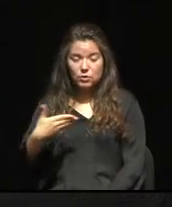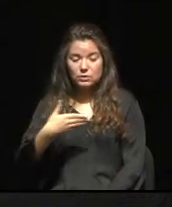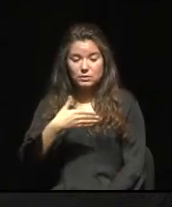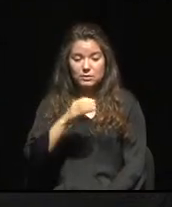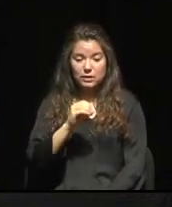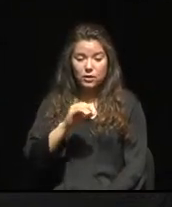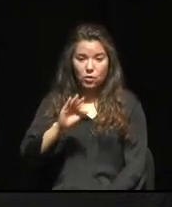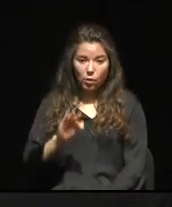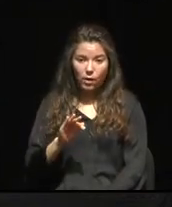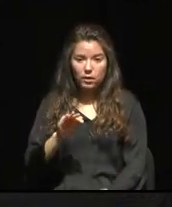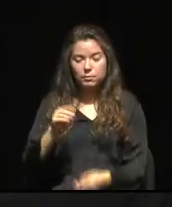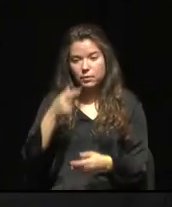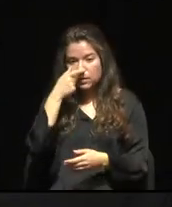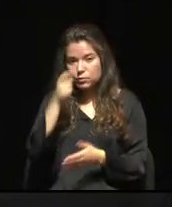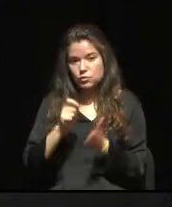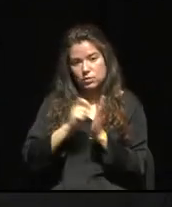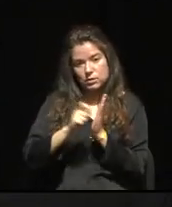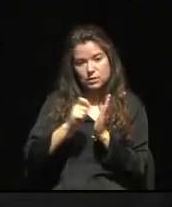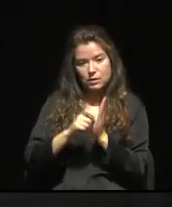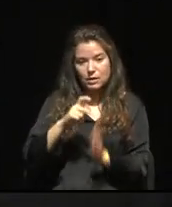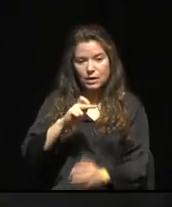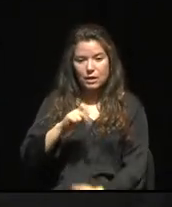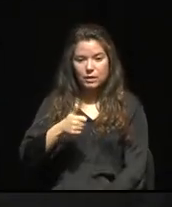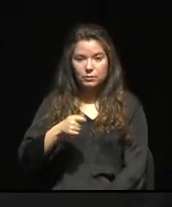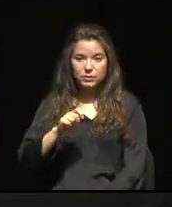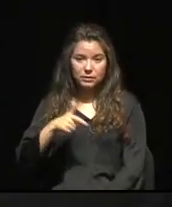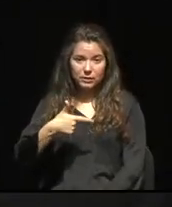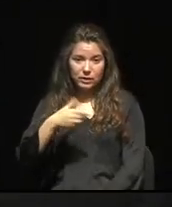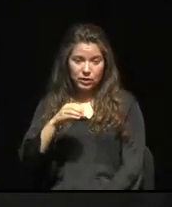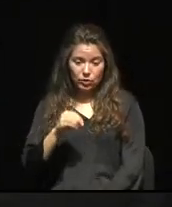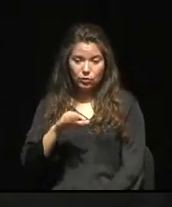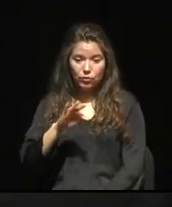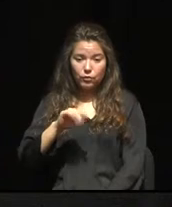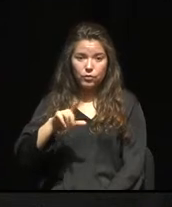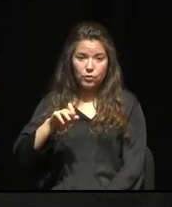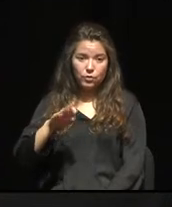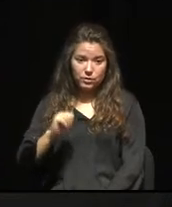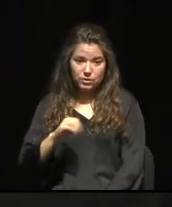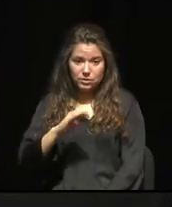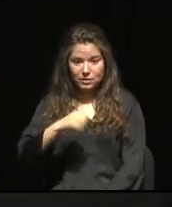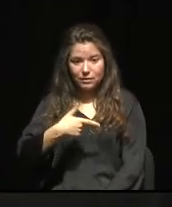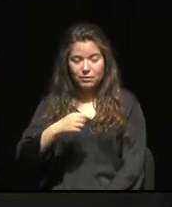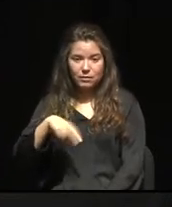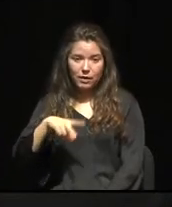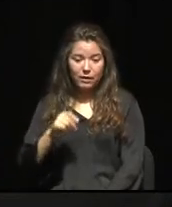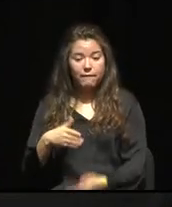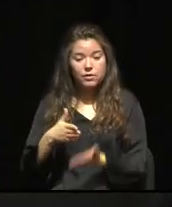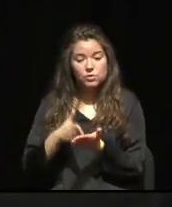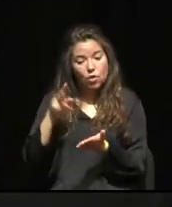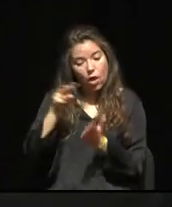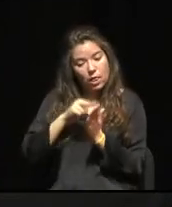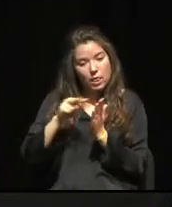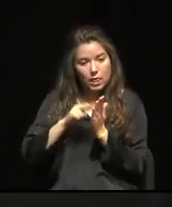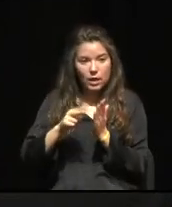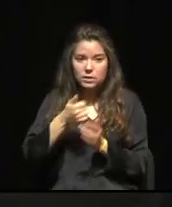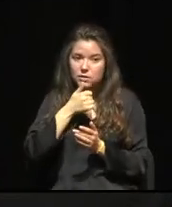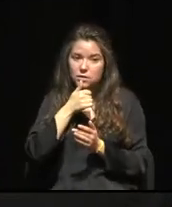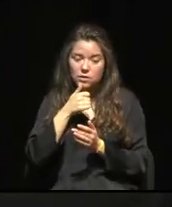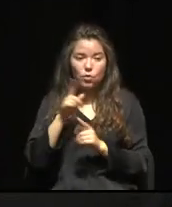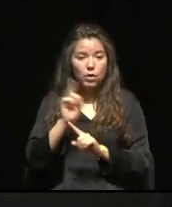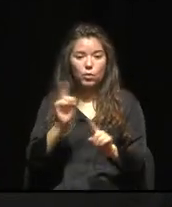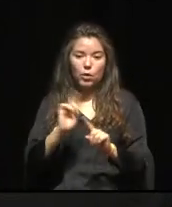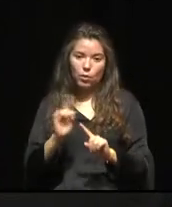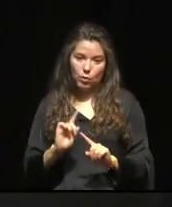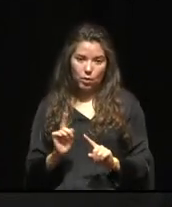pev pelo escritor Albertino flores Santana a pedido do pev iremos ler apenas a parte deliberativa